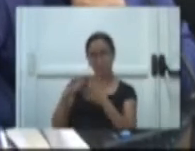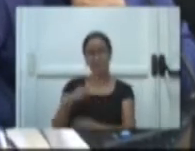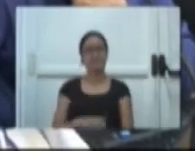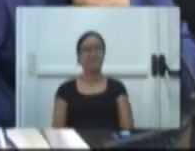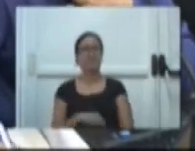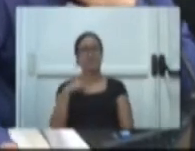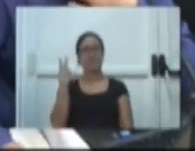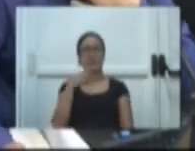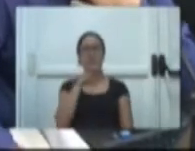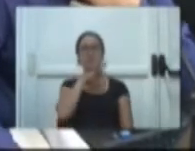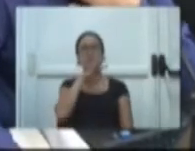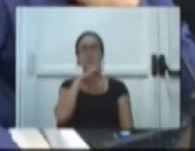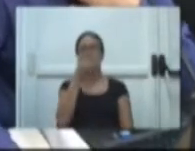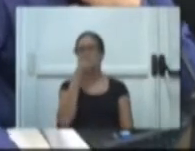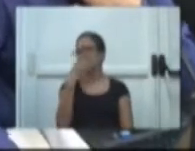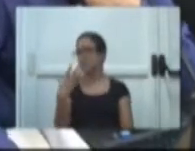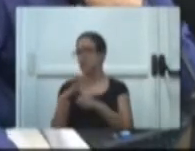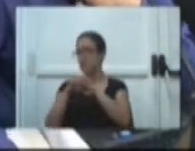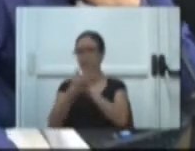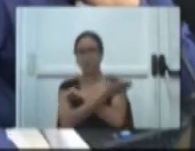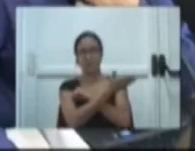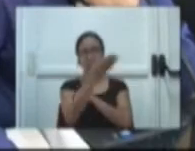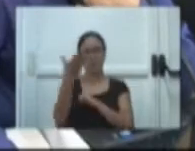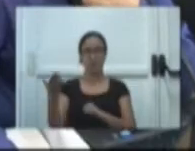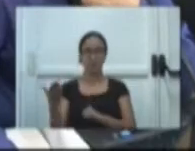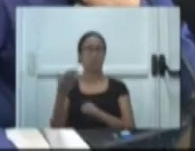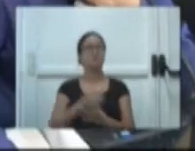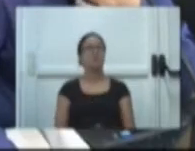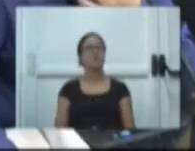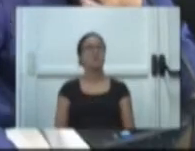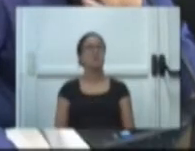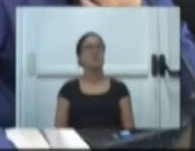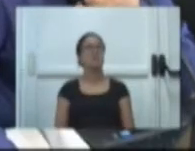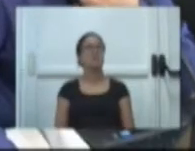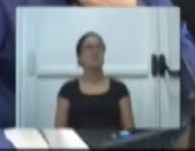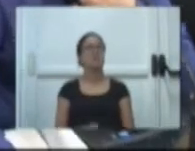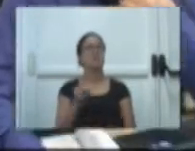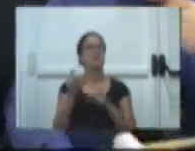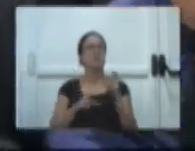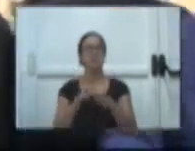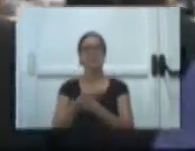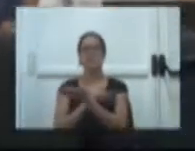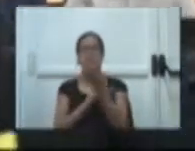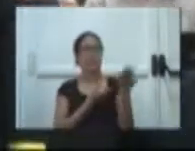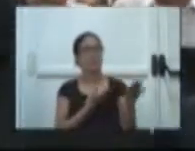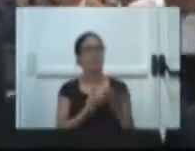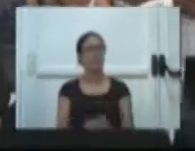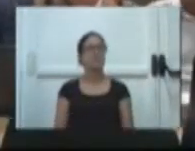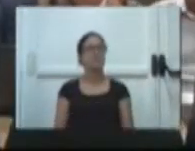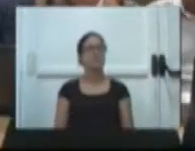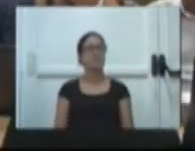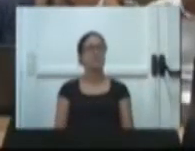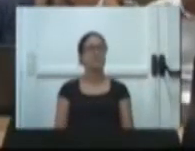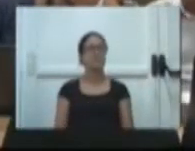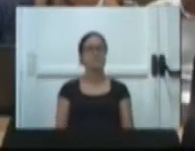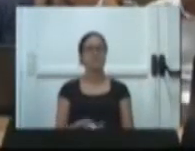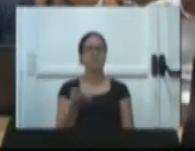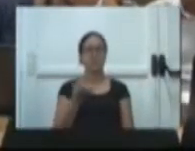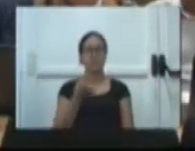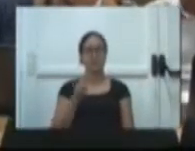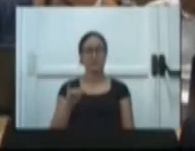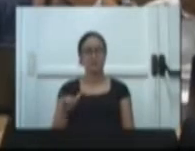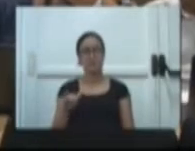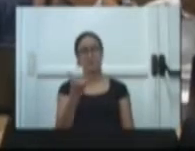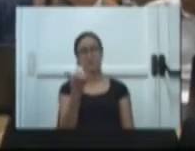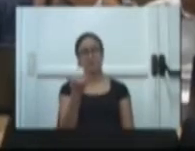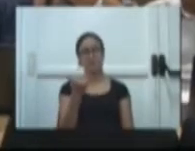Realmente, boa noite a todos presentes, todos funcionários na prefeitura. Eu queria também aproveitar